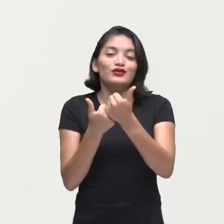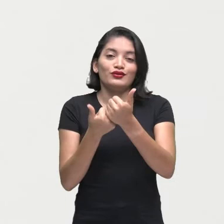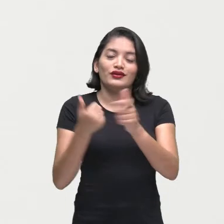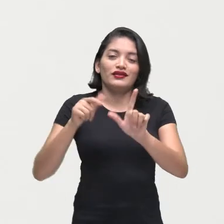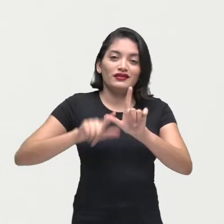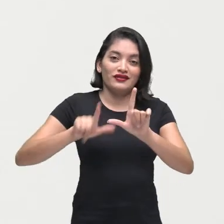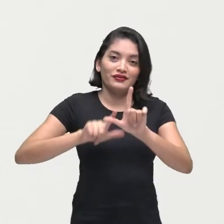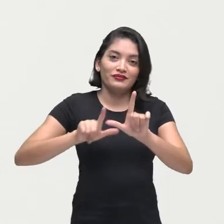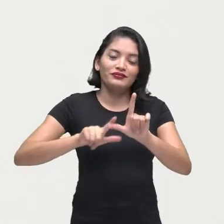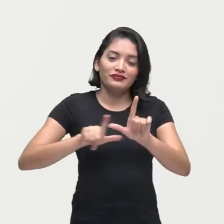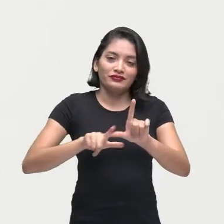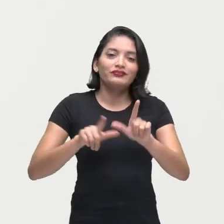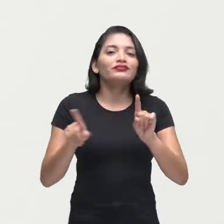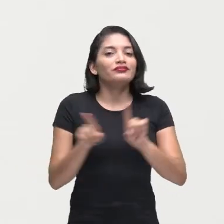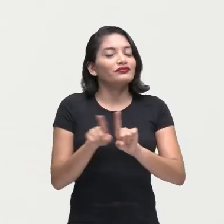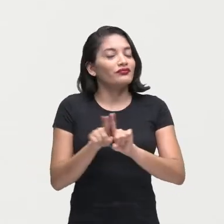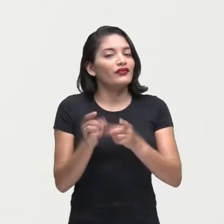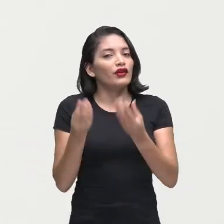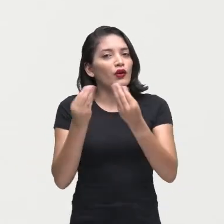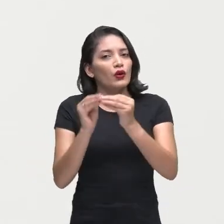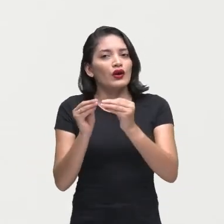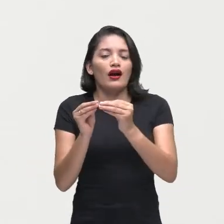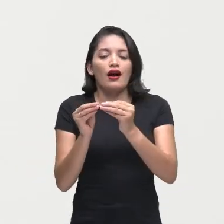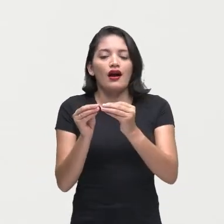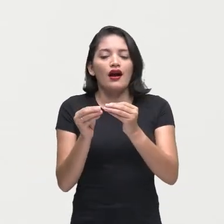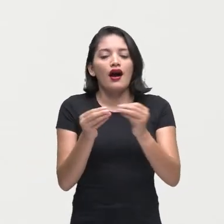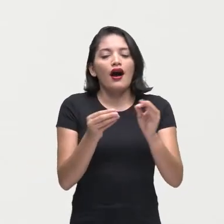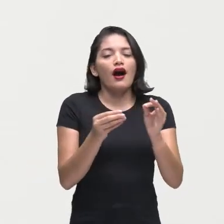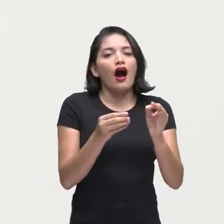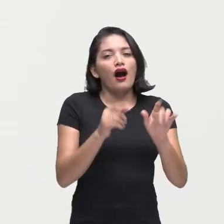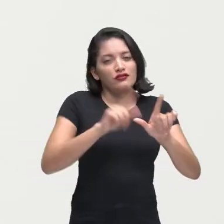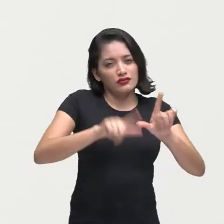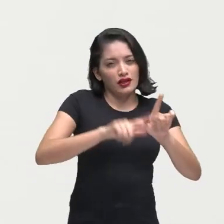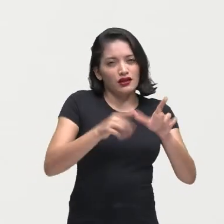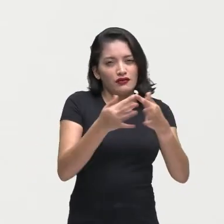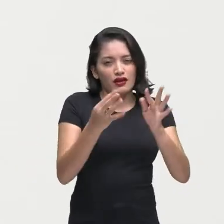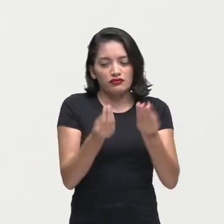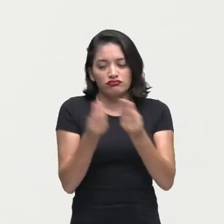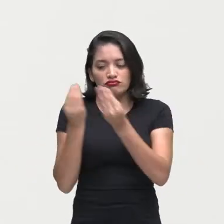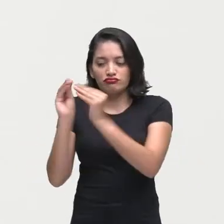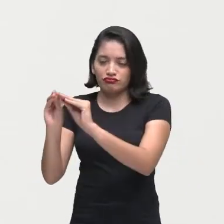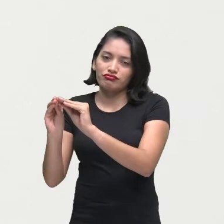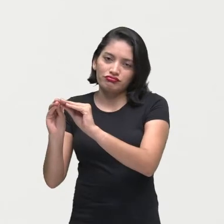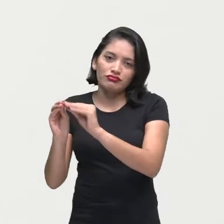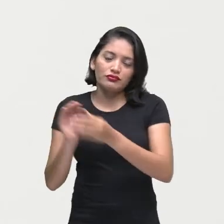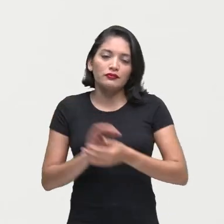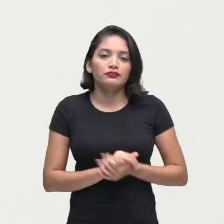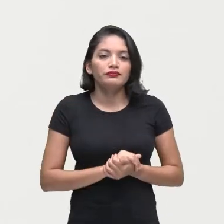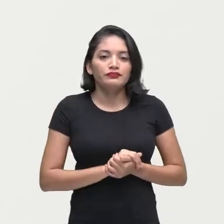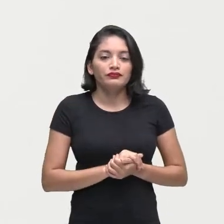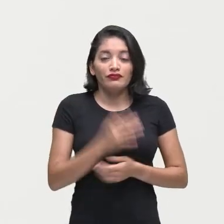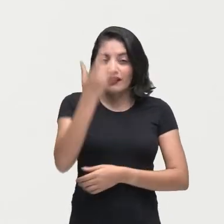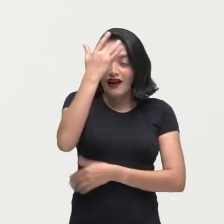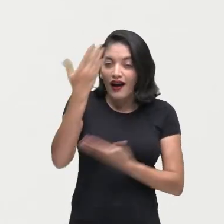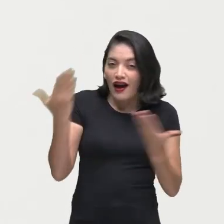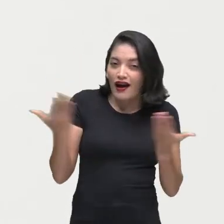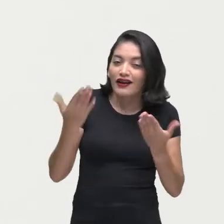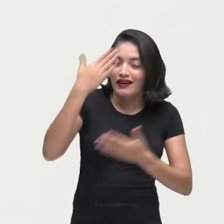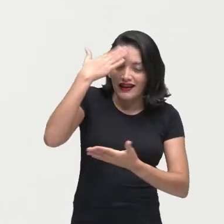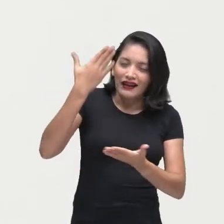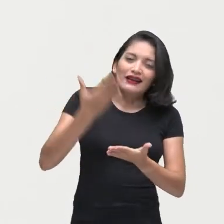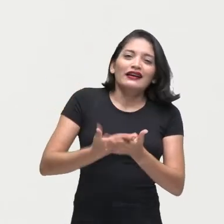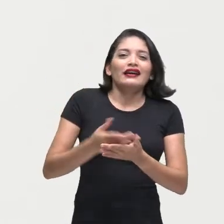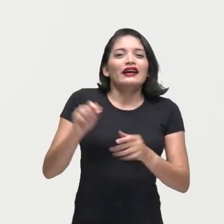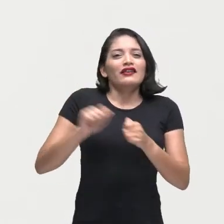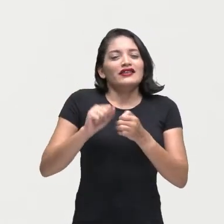retirou e vai colocar o resto da palavra que sobrou tudo bem muito fácil não é Agora eu tenho certeza que vocês vão fazer